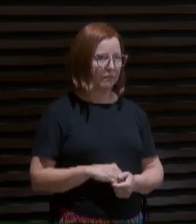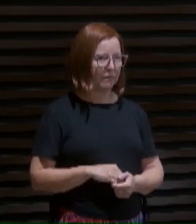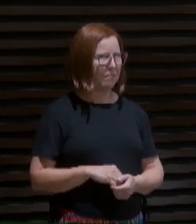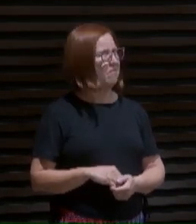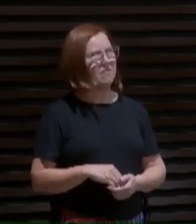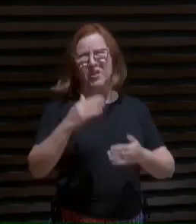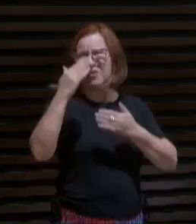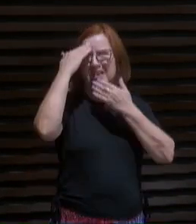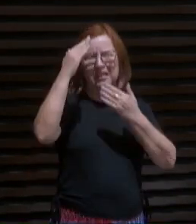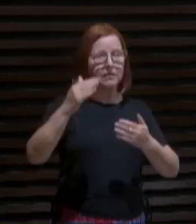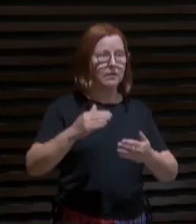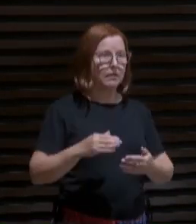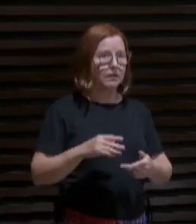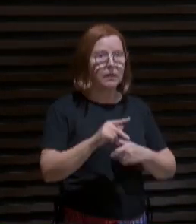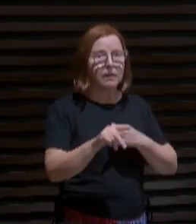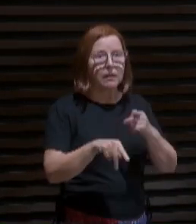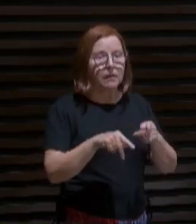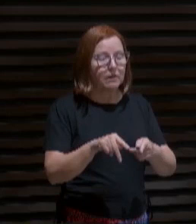Ingratos. Meu povo.